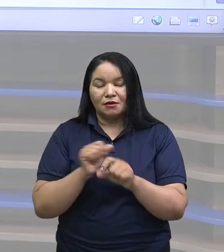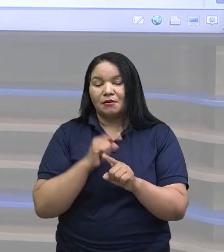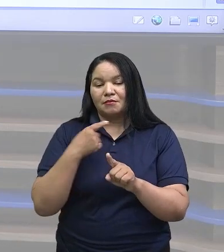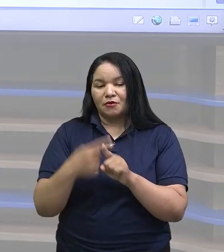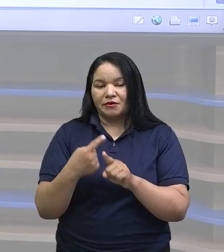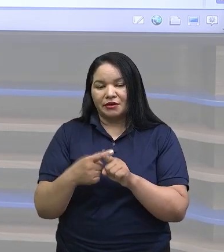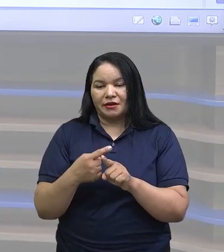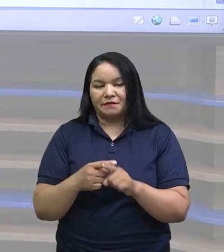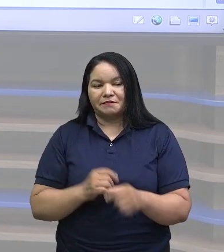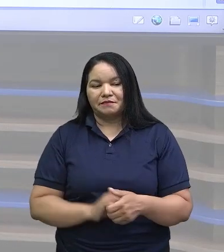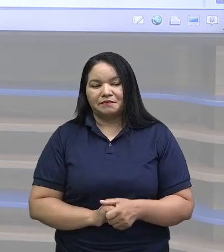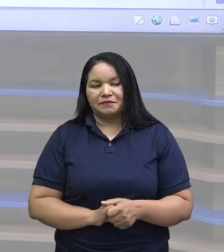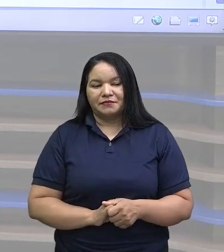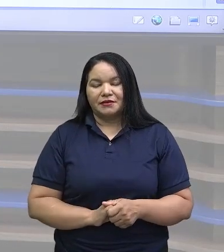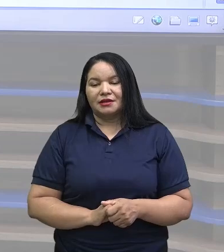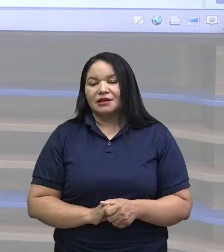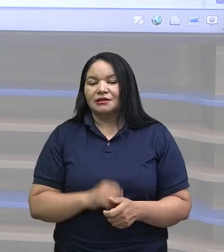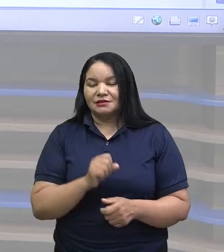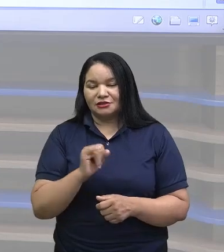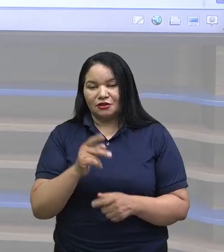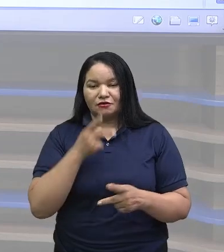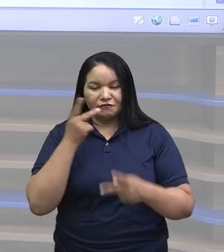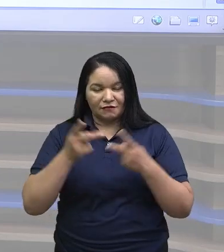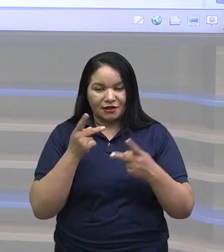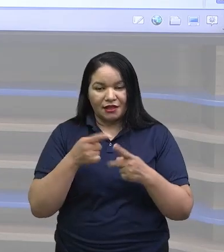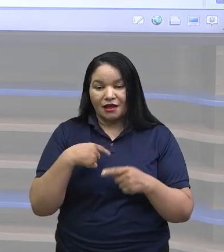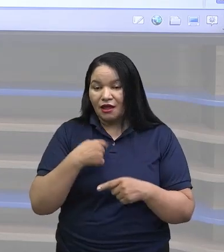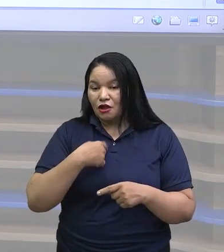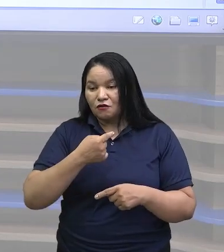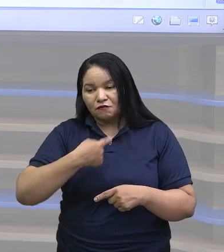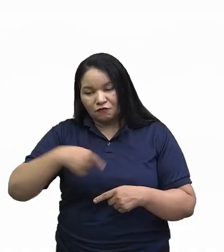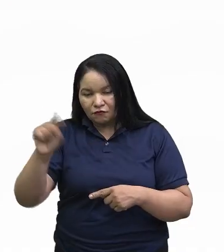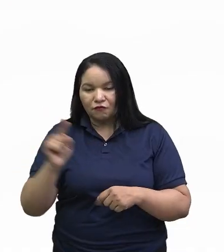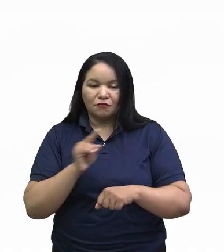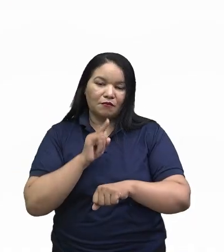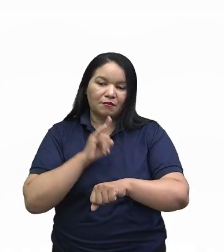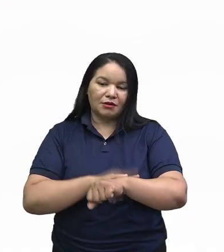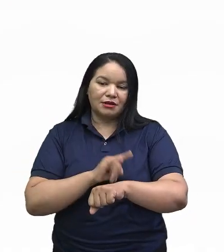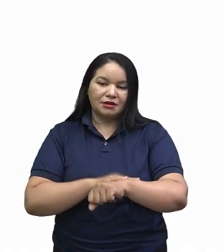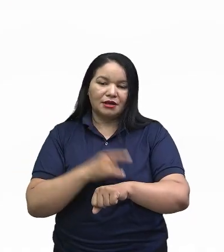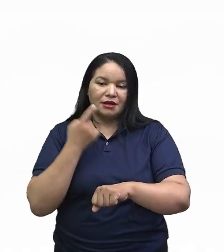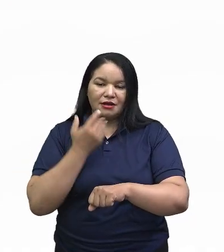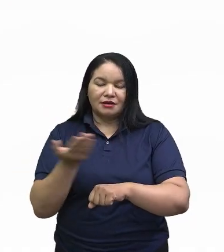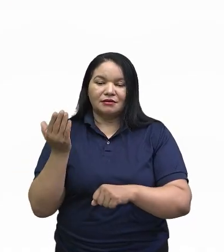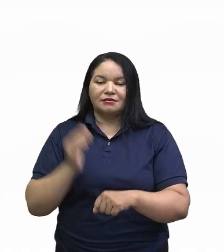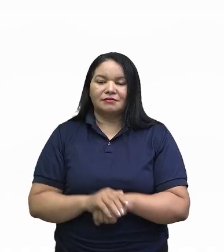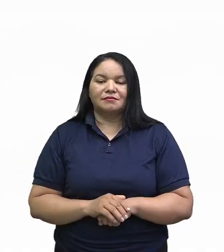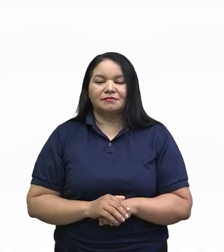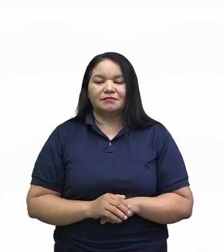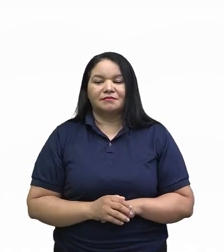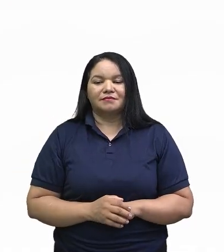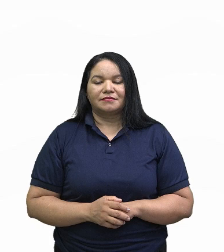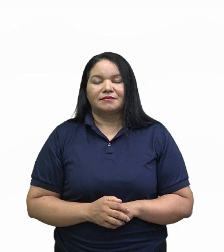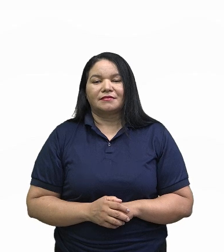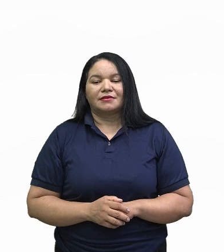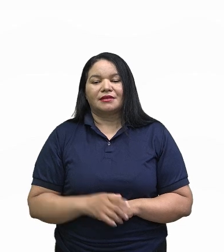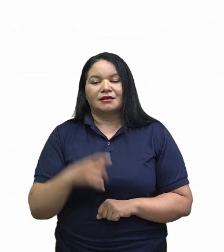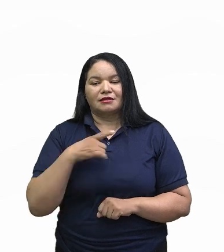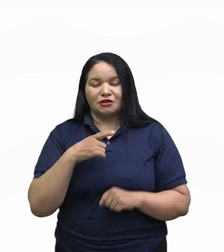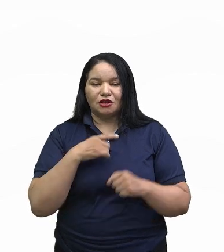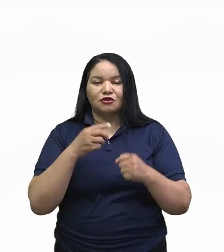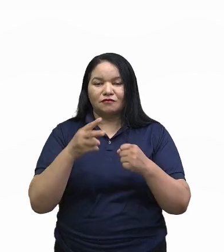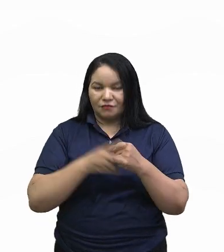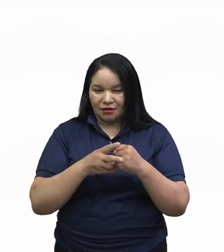quê? Porque se eu digo irei ao banheiro, observem aí, eu continuo tendo o verbo,